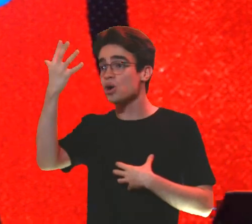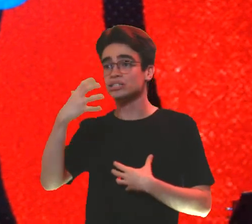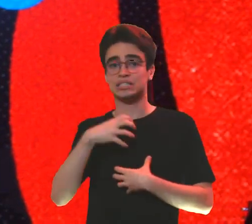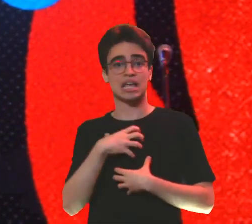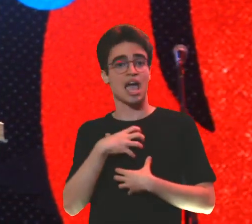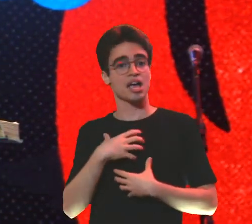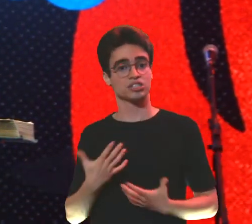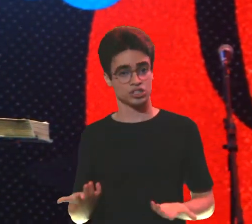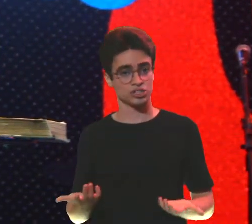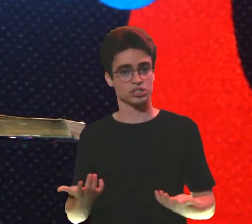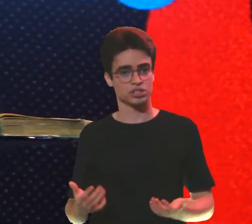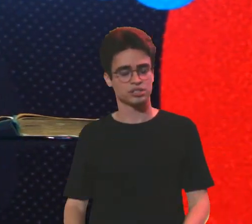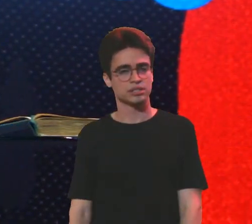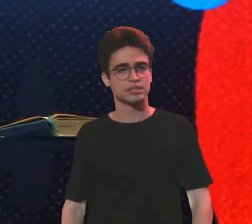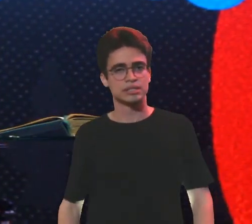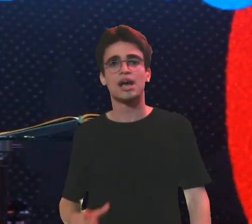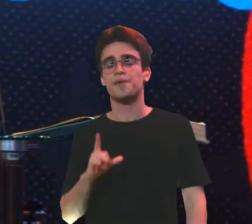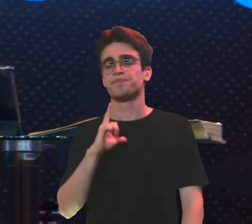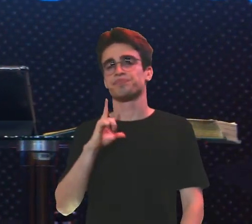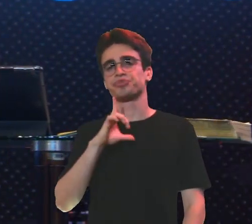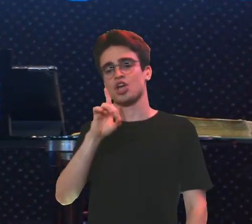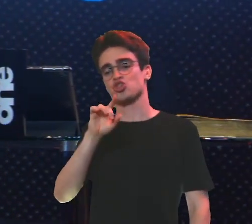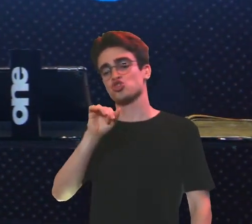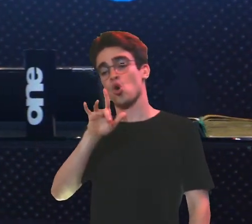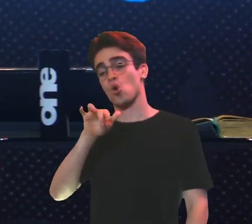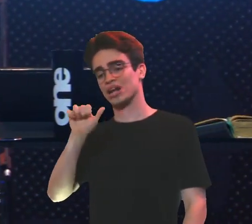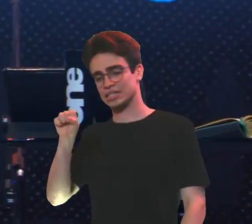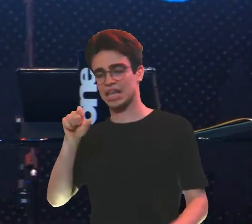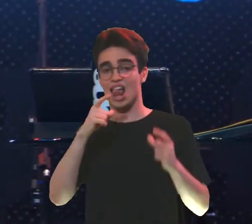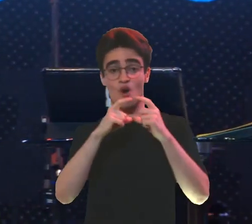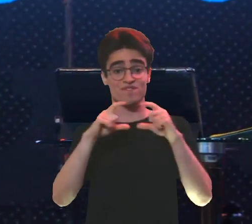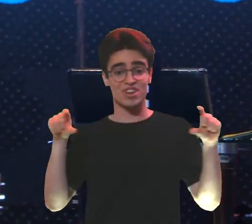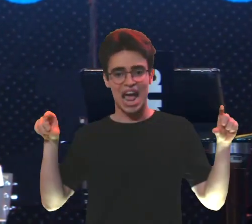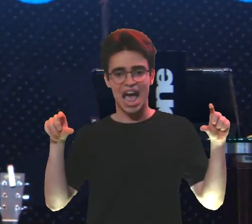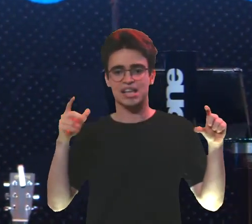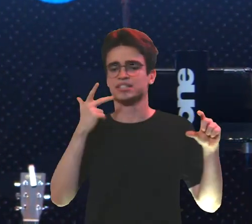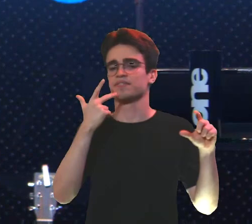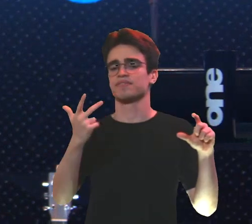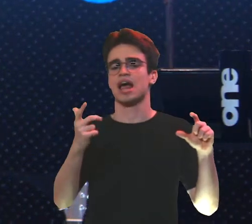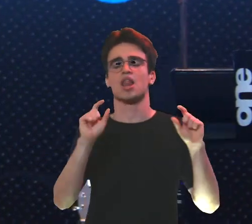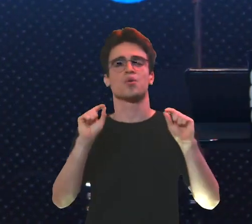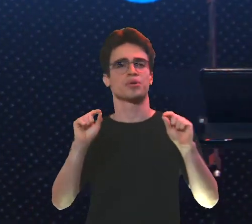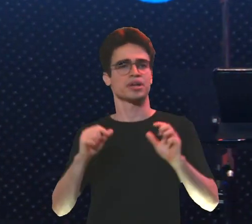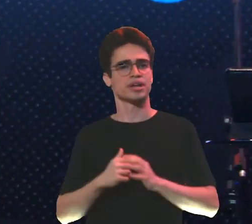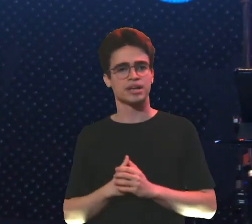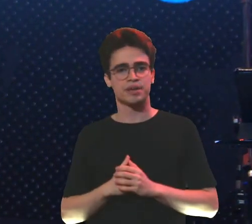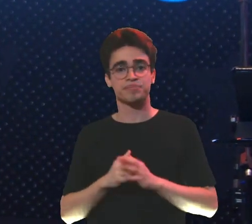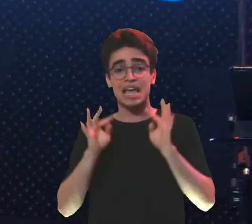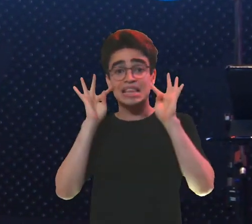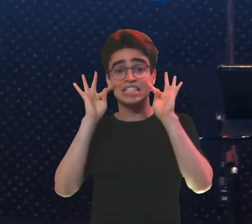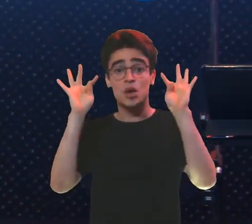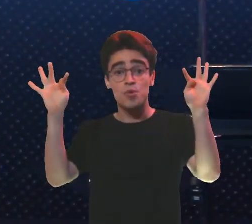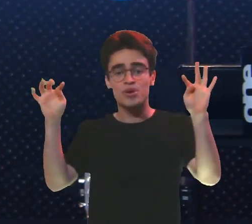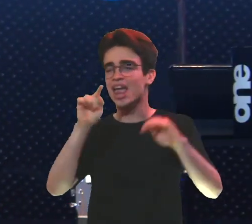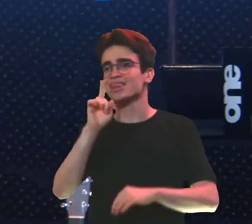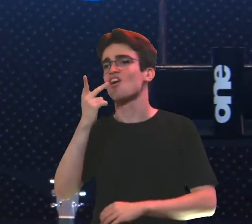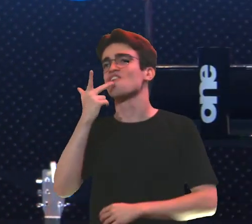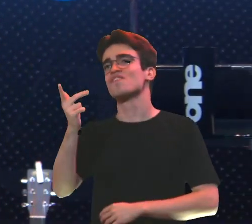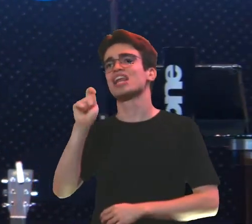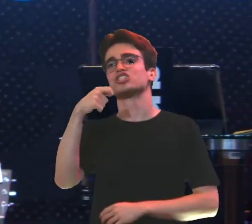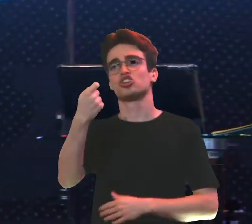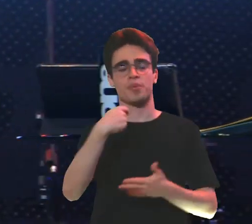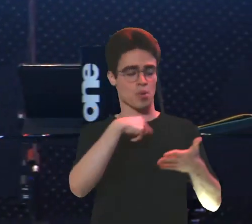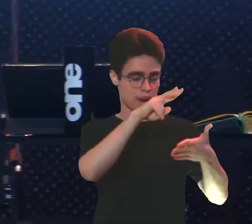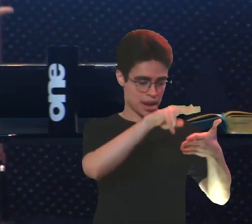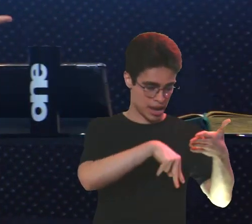acontecendo. Tem uma frase que o Douglas Gonçalves fala, eu queria repetir ela aqui para você. Testemunha não fala daquilo que leu,